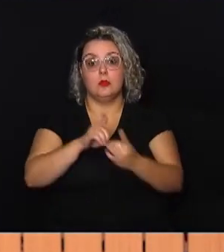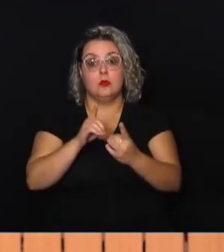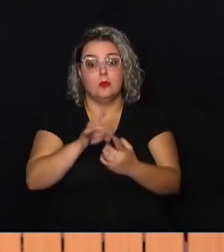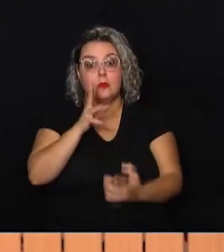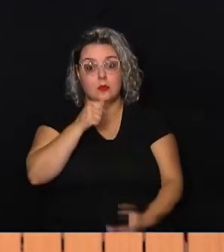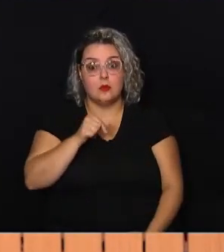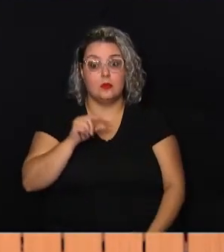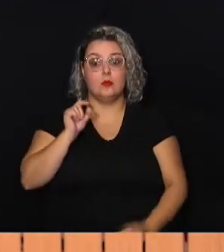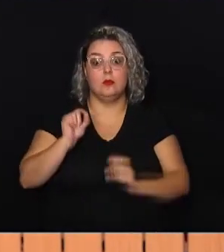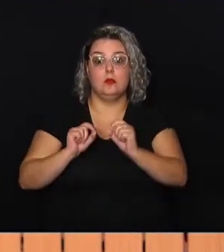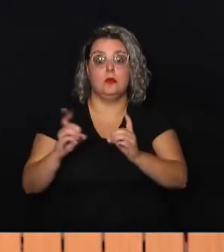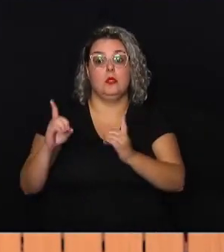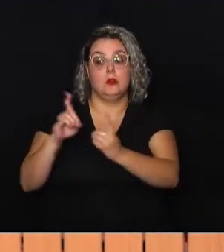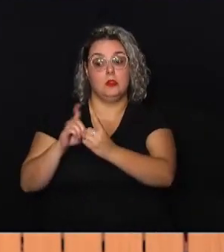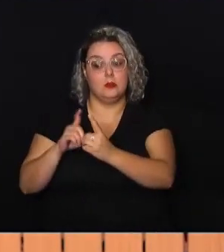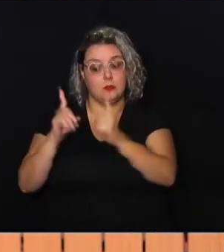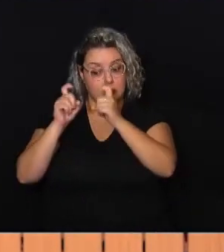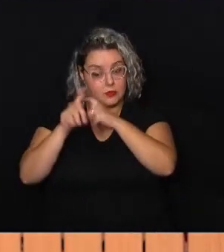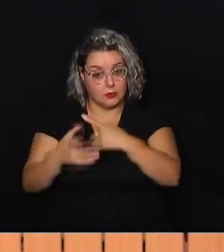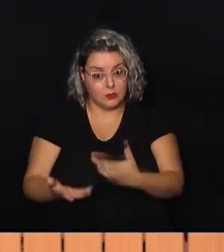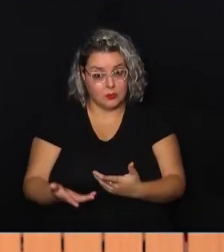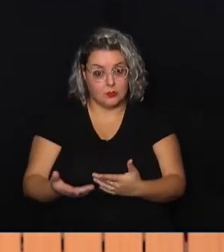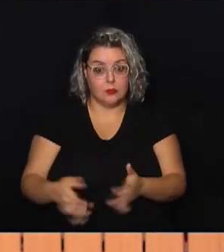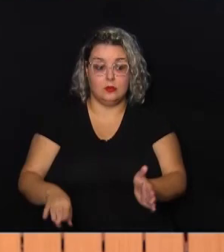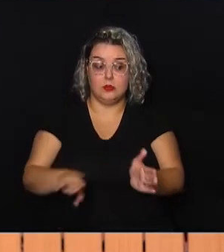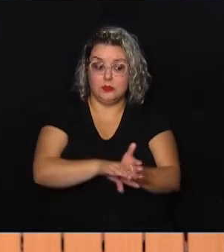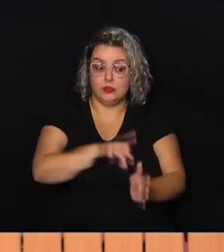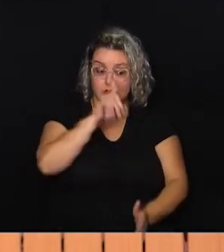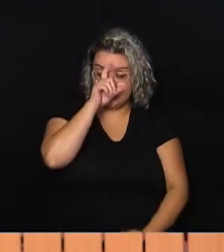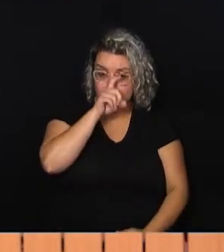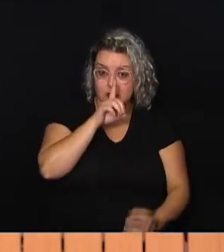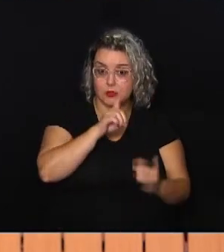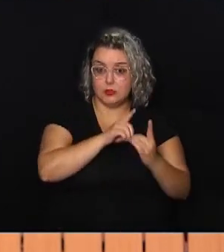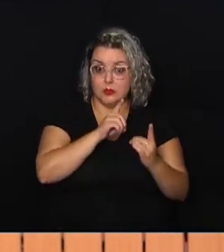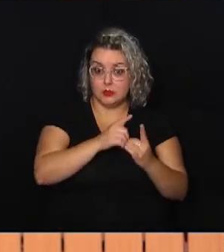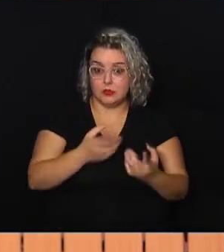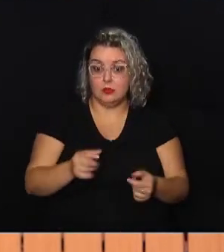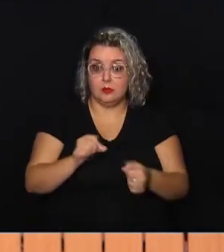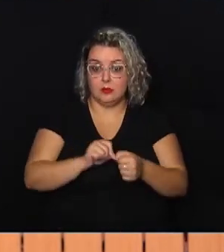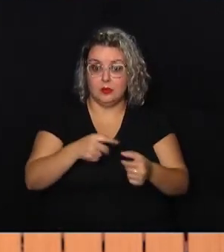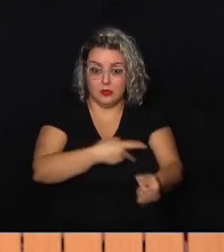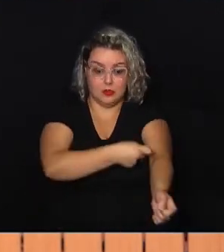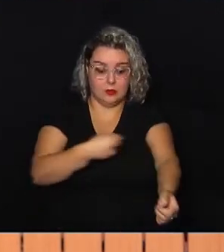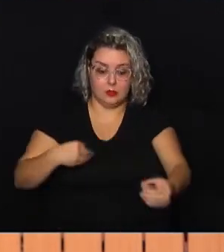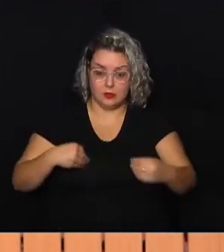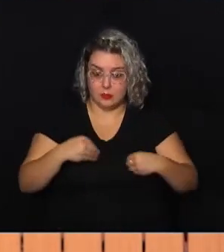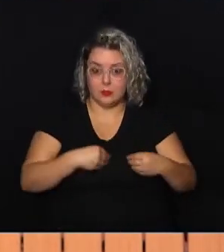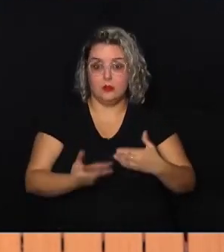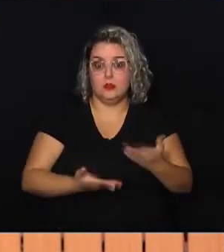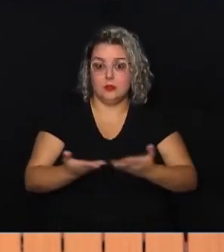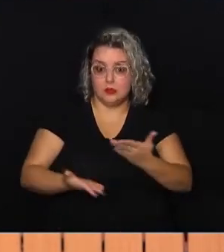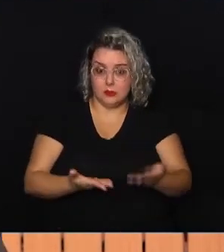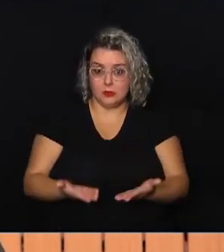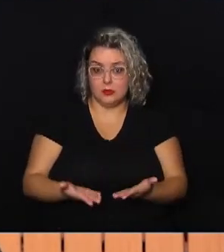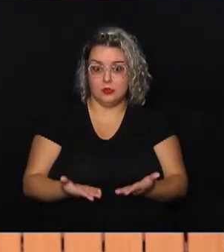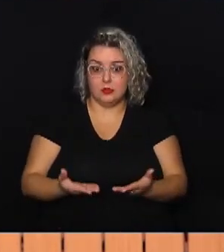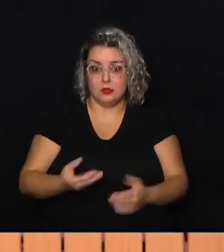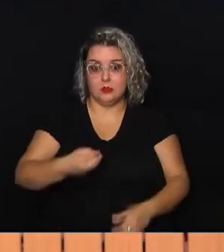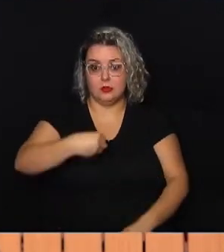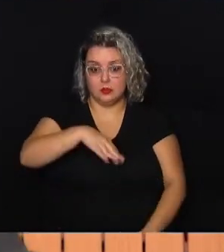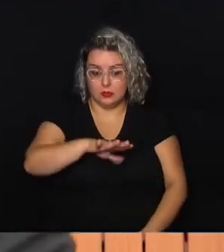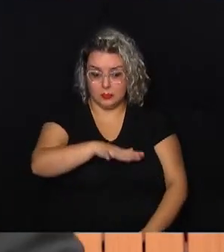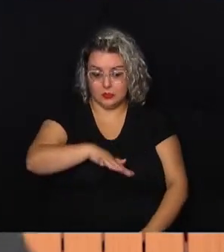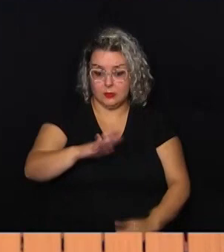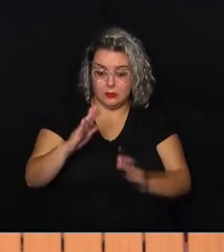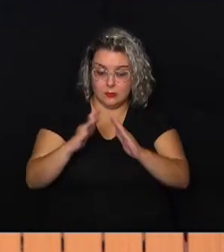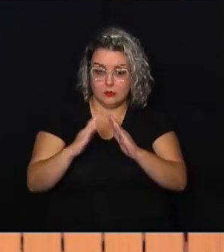atendimento complexo. Você chegar no hospital, ser atendido, fez exame, ser tratado e ser encaminhado para a